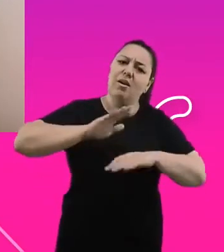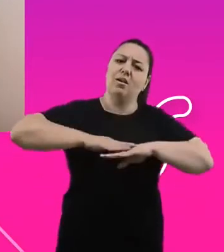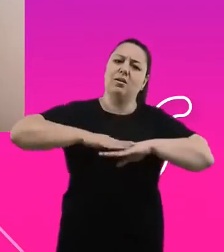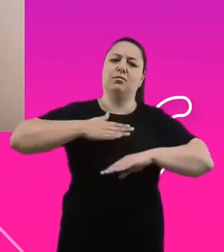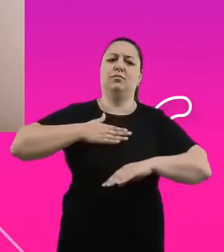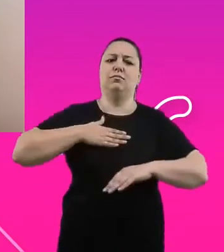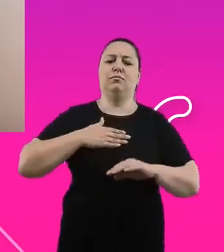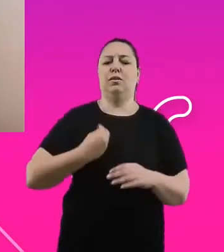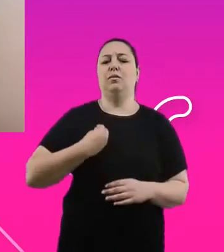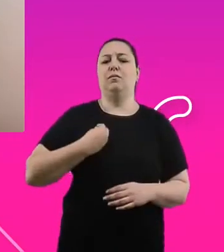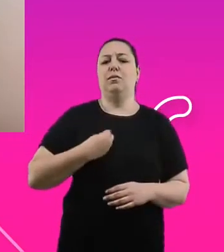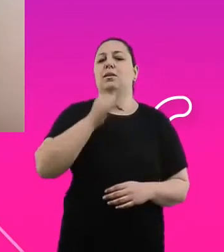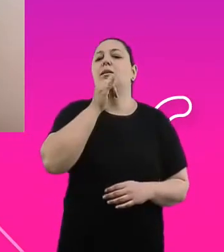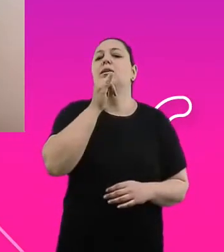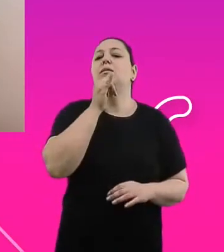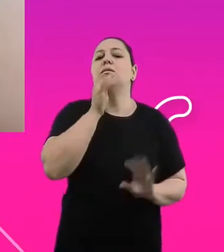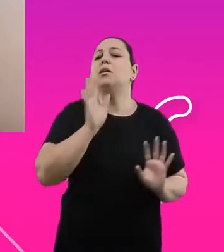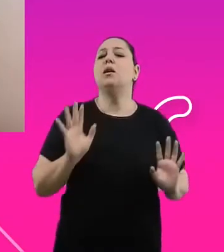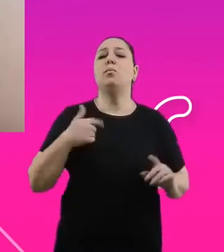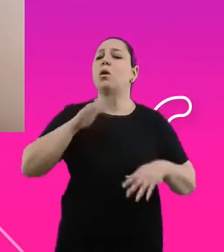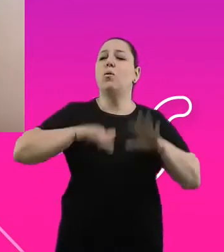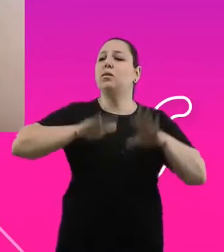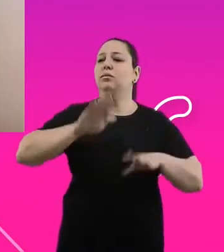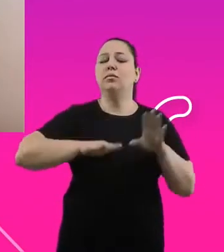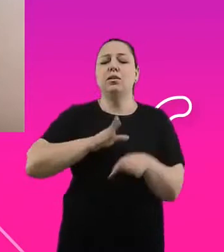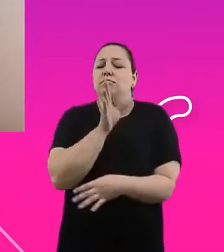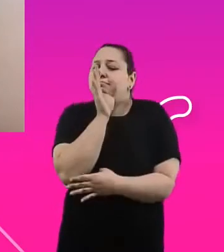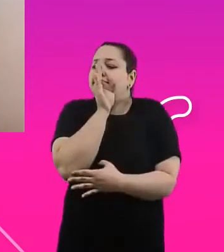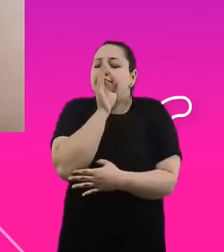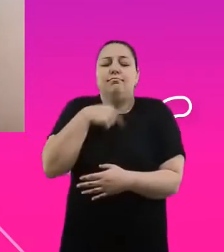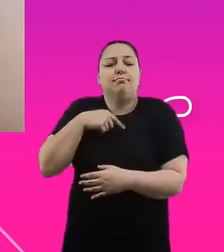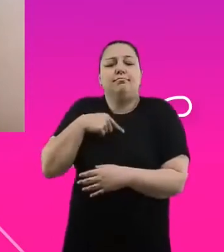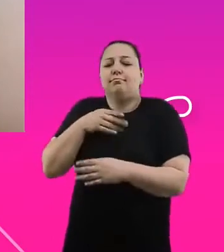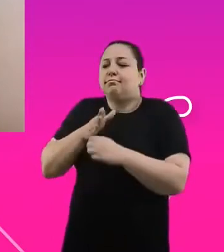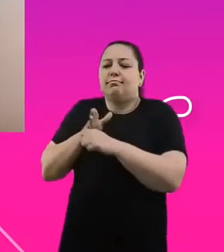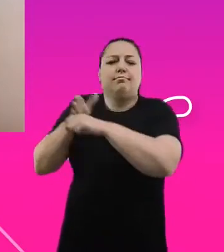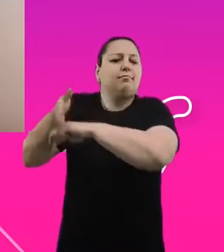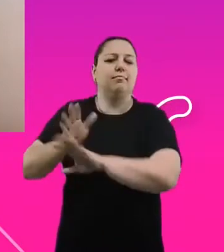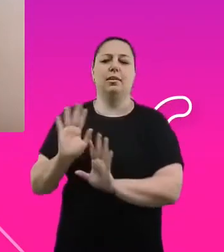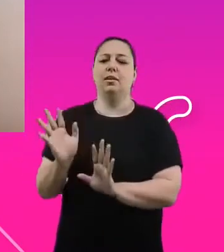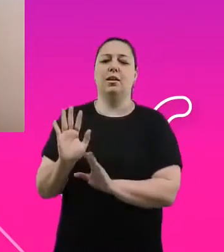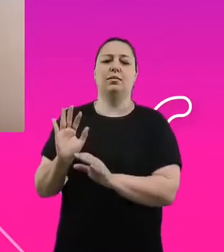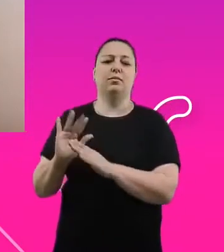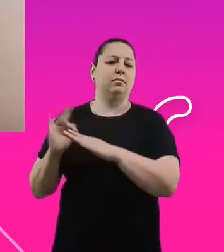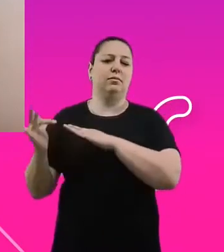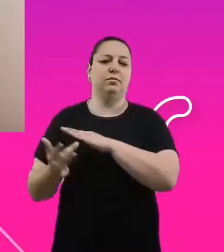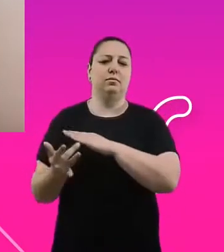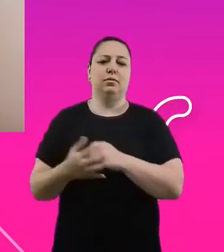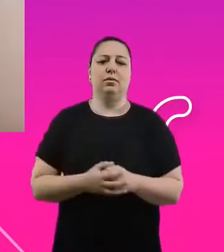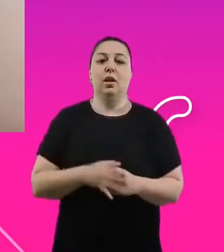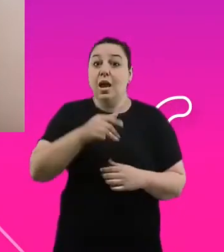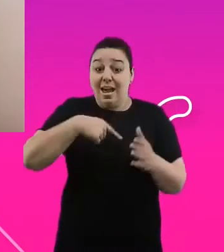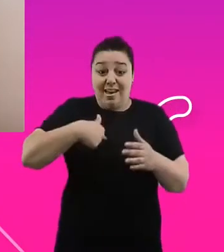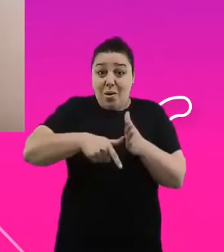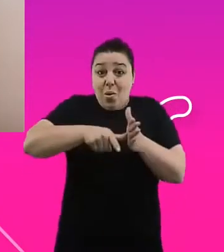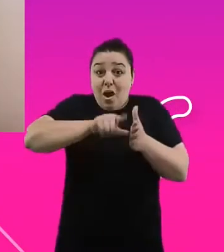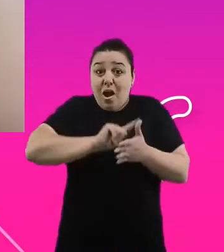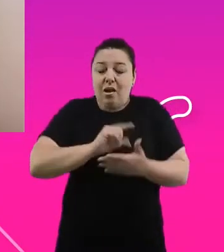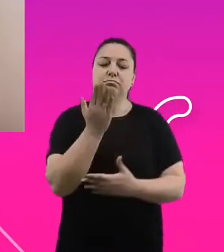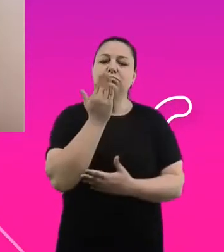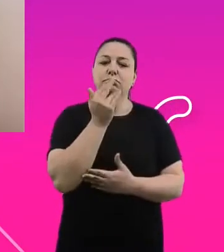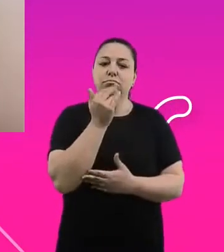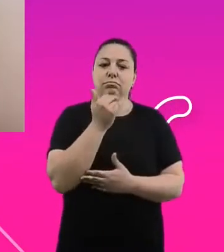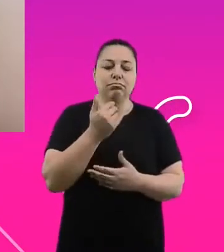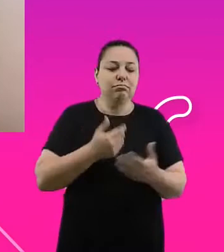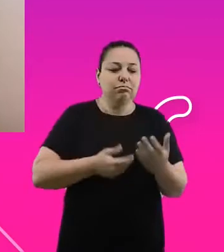O silêncio tá sendo meu melhor amigo ultimamente, assim, de tipo... Cara, eu comia antes com o celular, não tenho